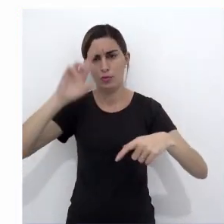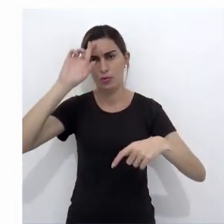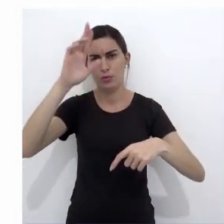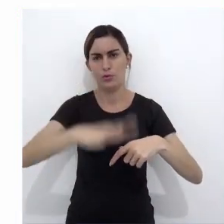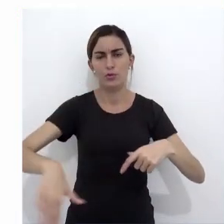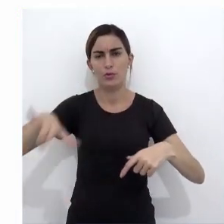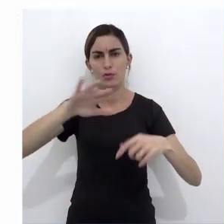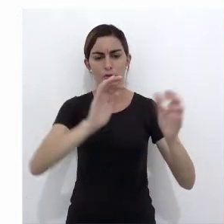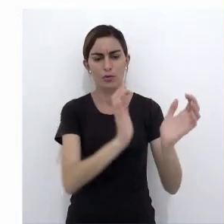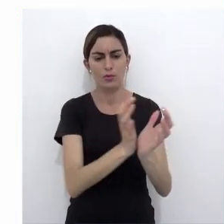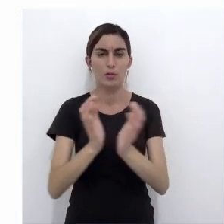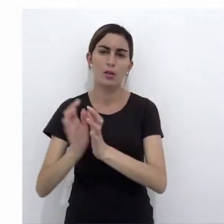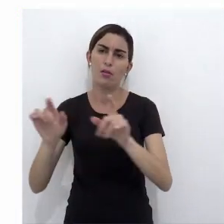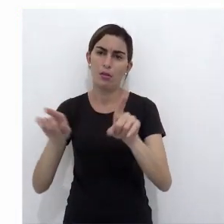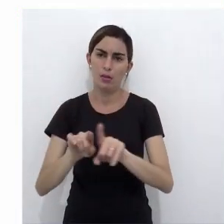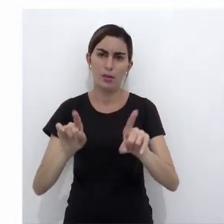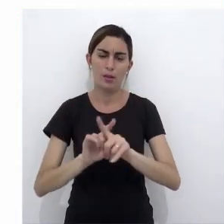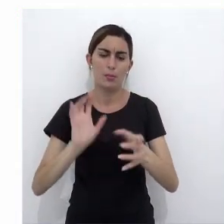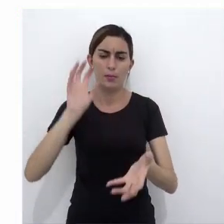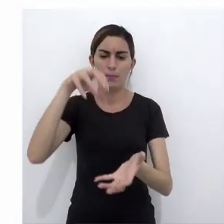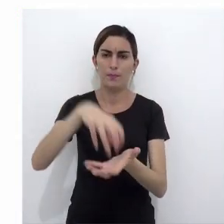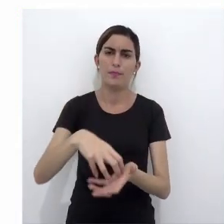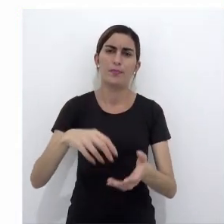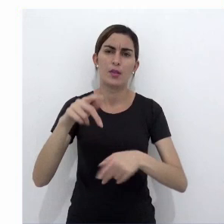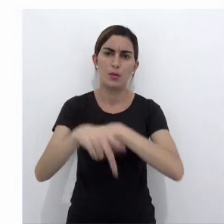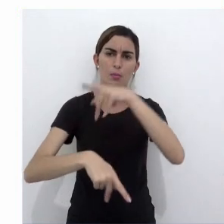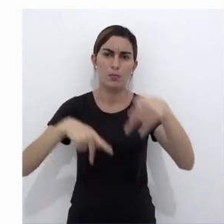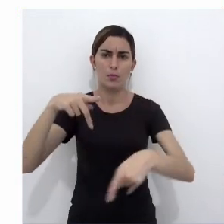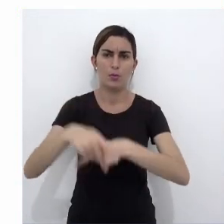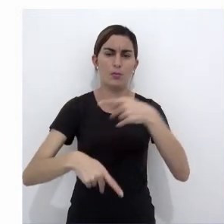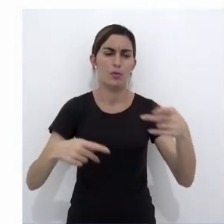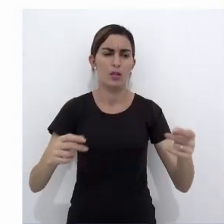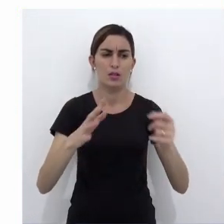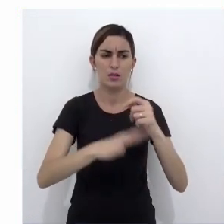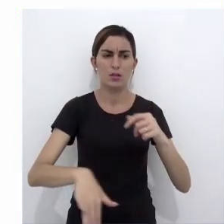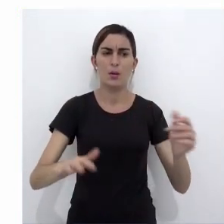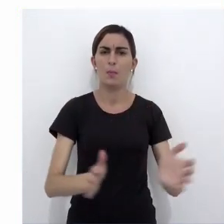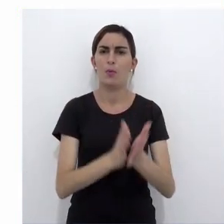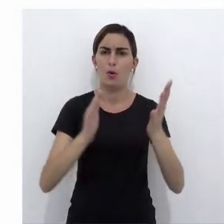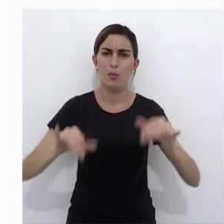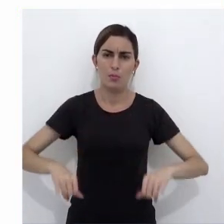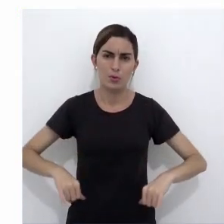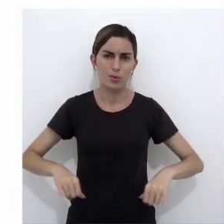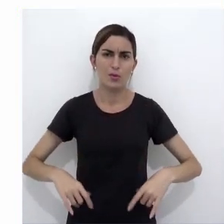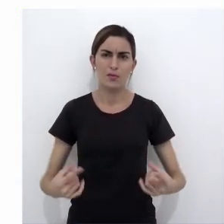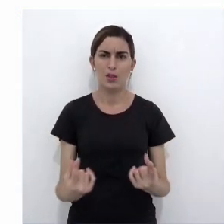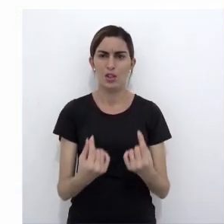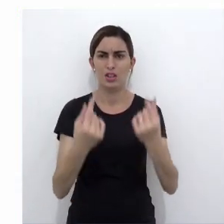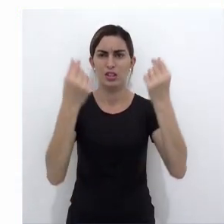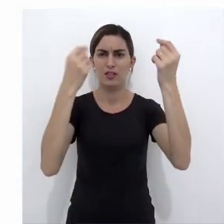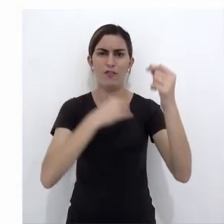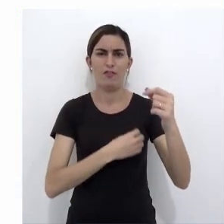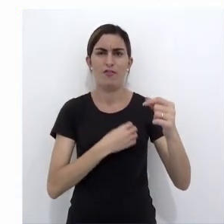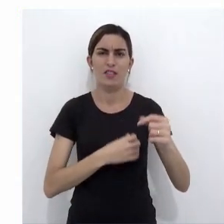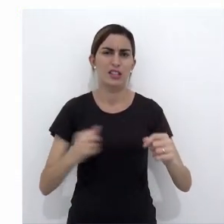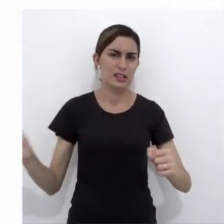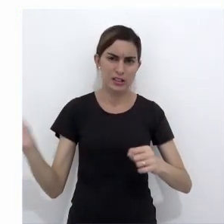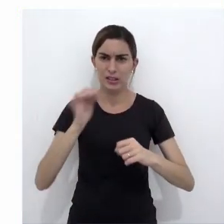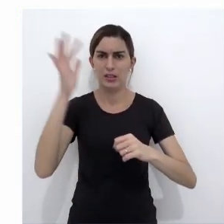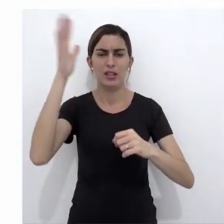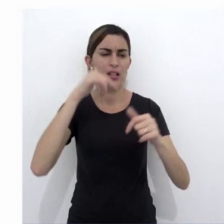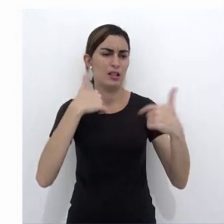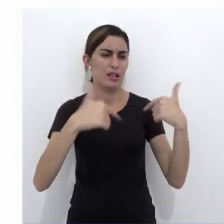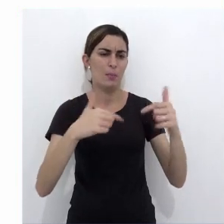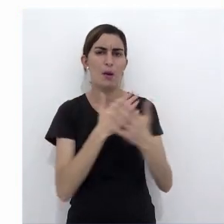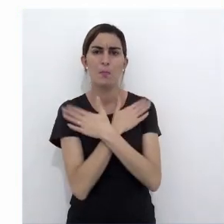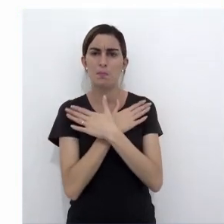as oligarquias, mas também a instalação da população livre e pobre que sofria com alto custo de vida, o